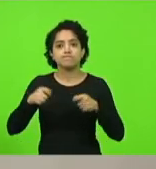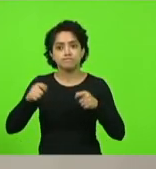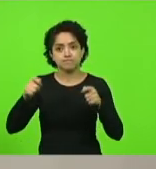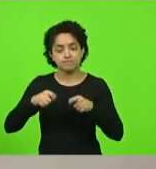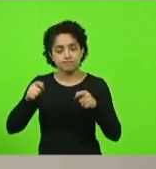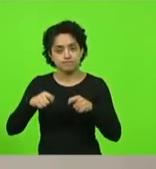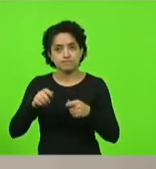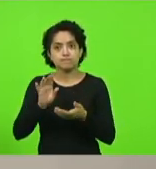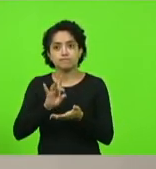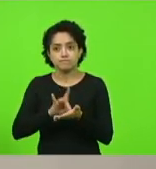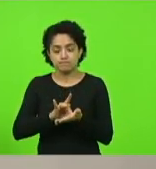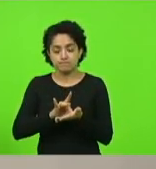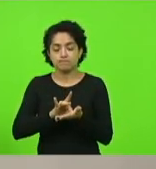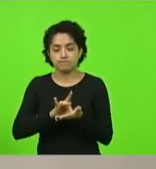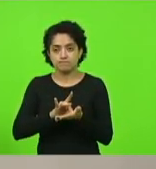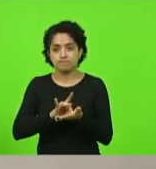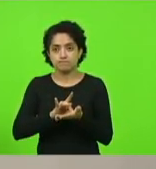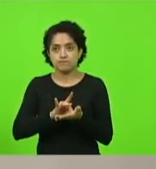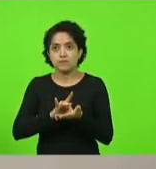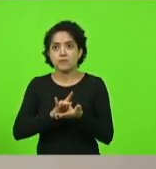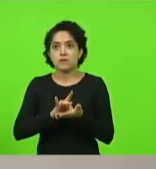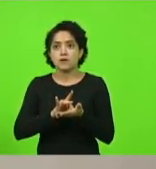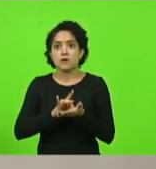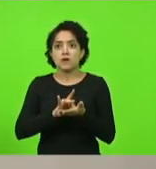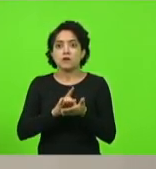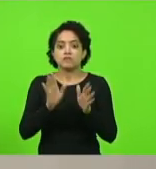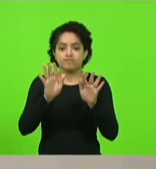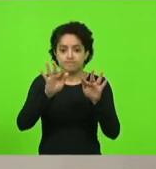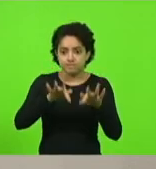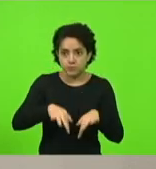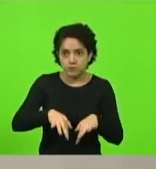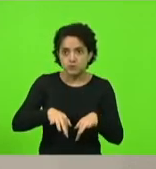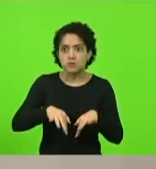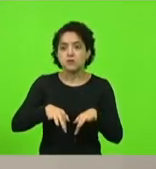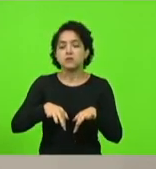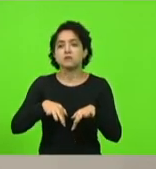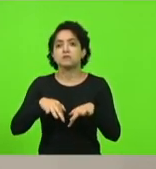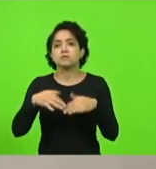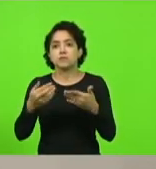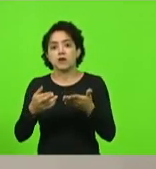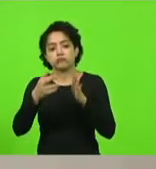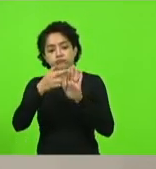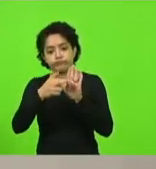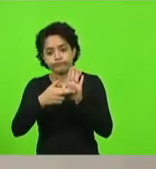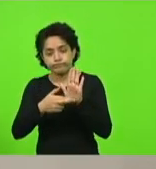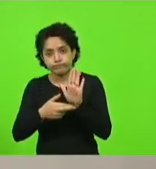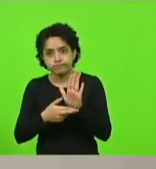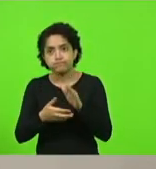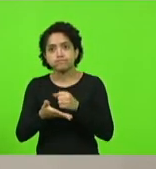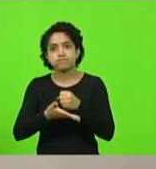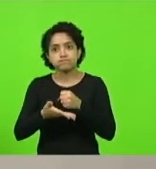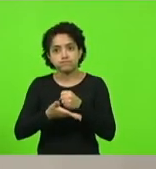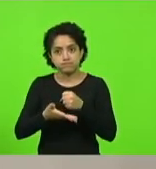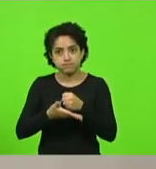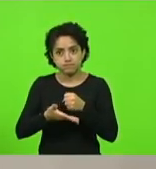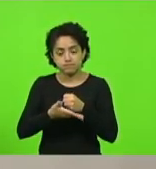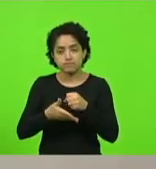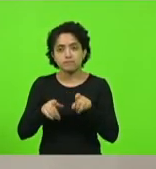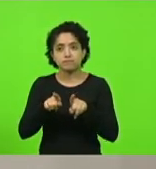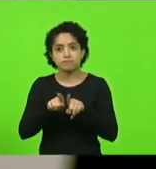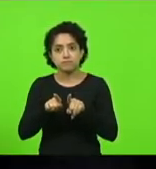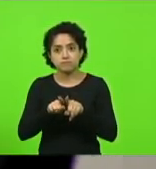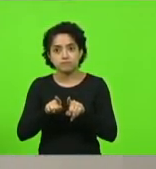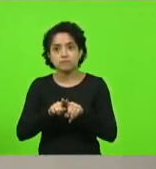concreta de, ao atingir o final da carreira, com certos requisitos básicos, se possa efetivamente disponibilizar a